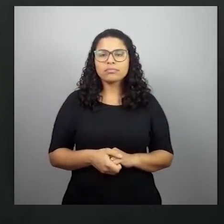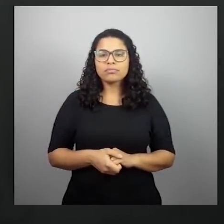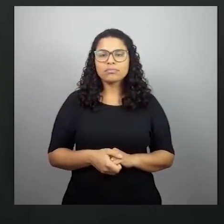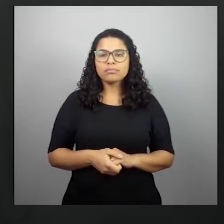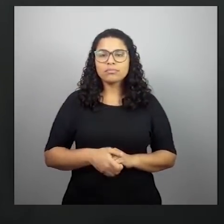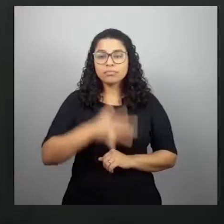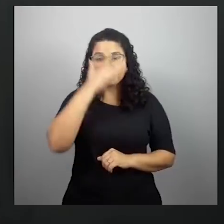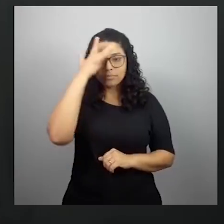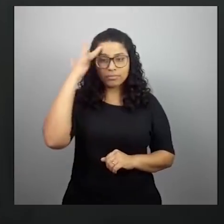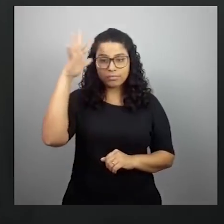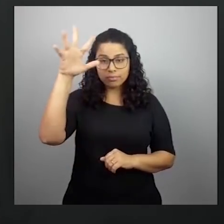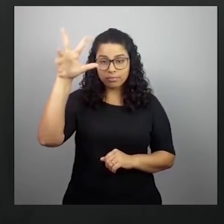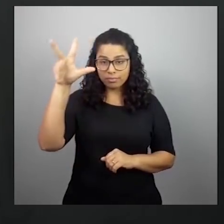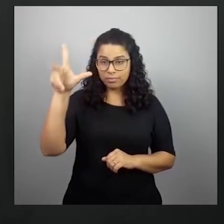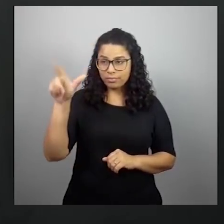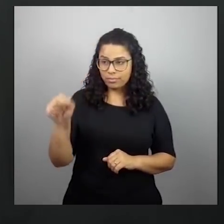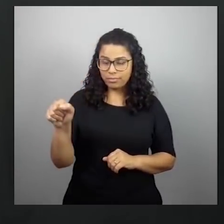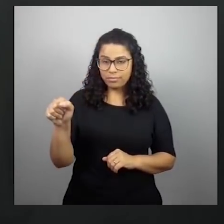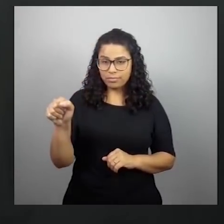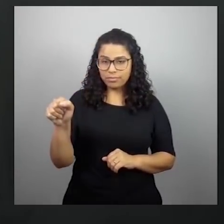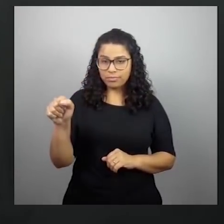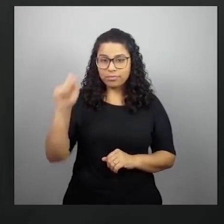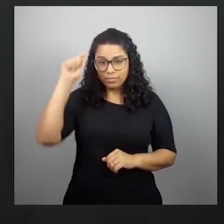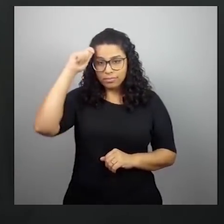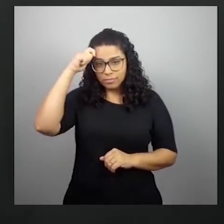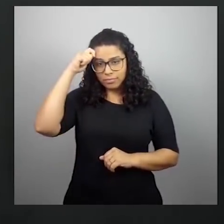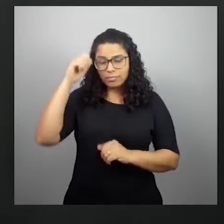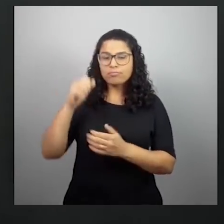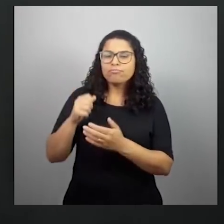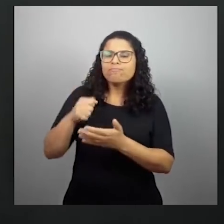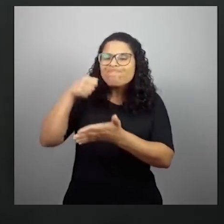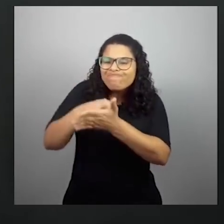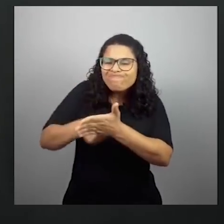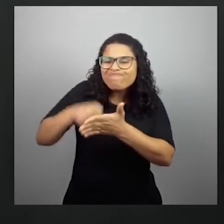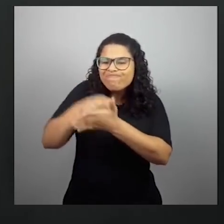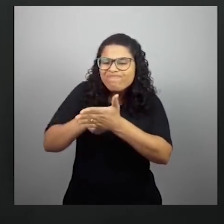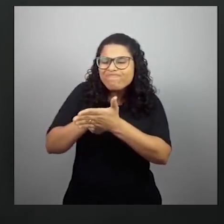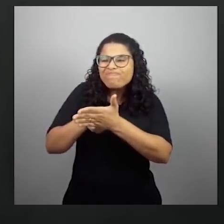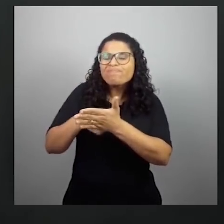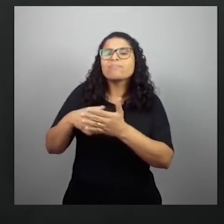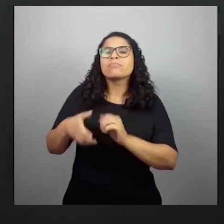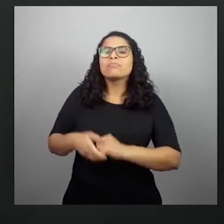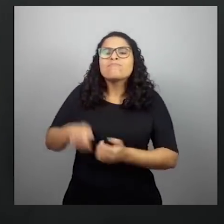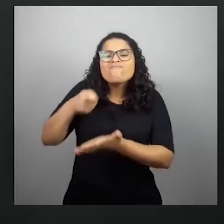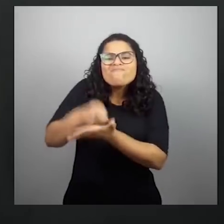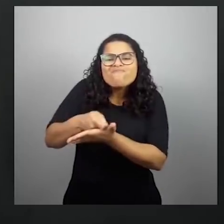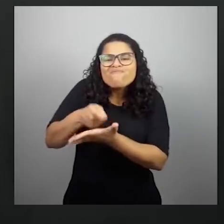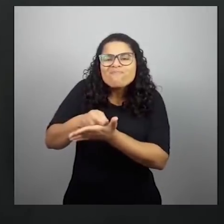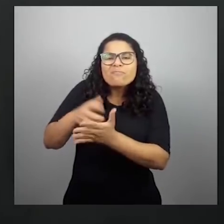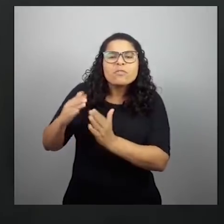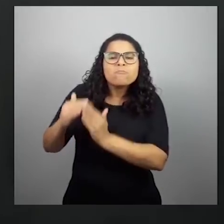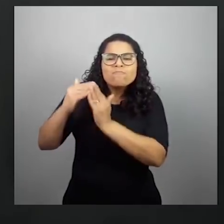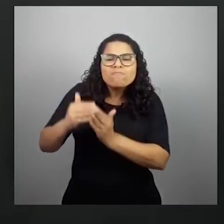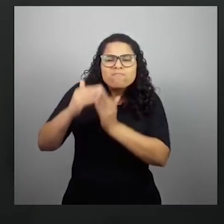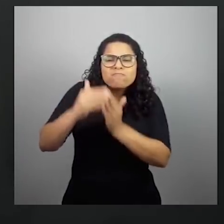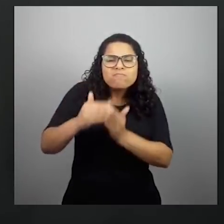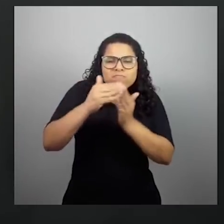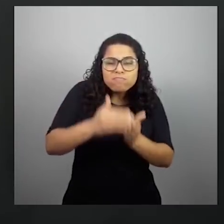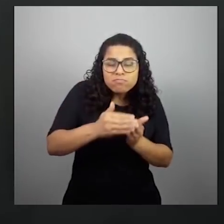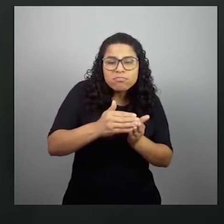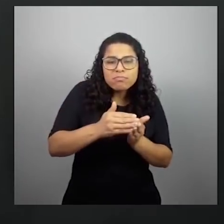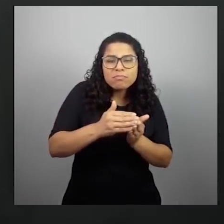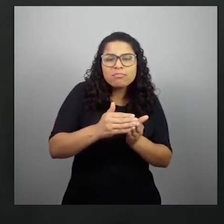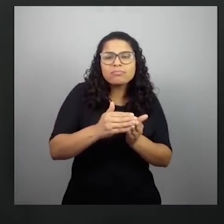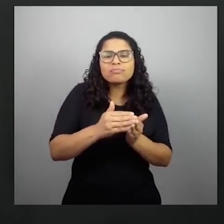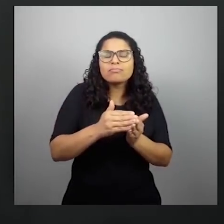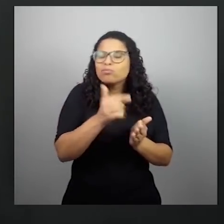as pessoas em condição escrava da África, era feito à força, né? Vinham em viagens perigosíssimas, sem